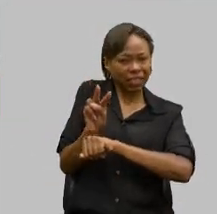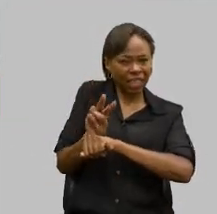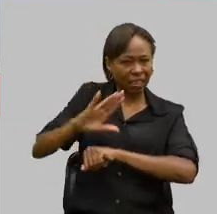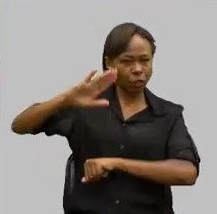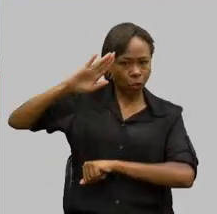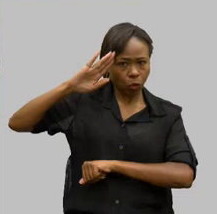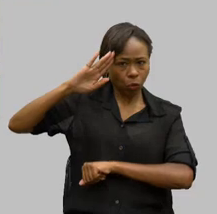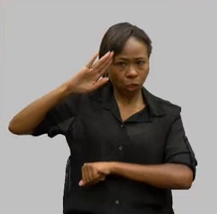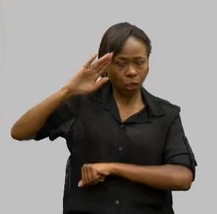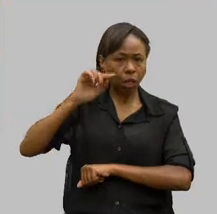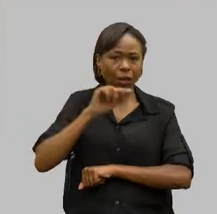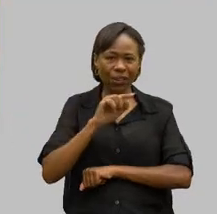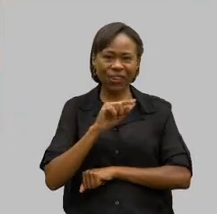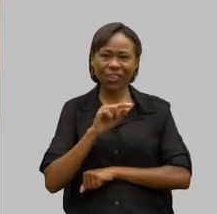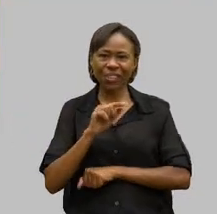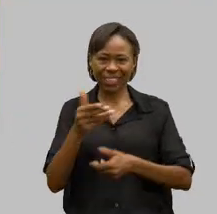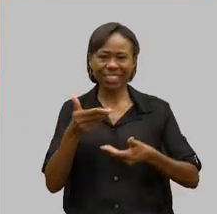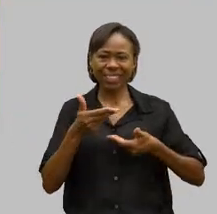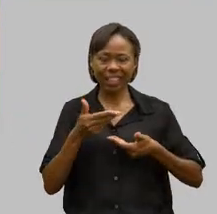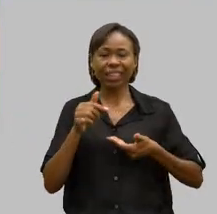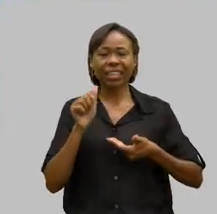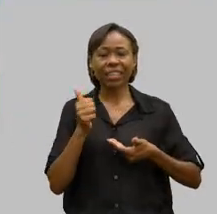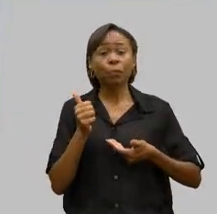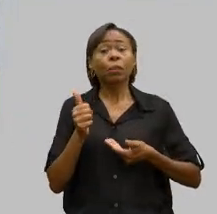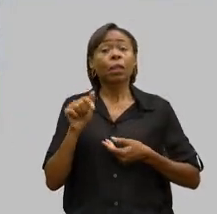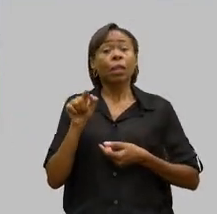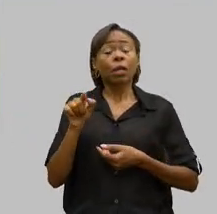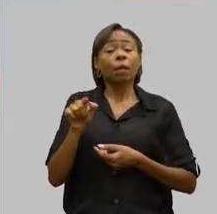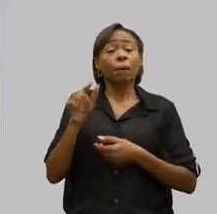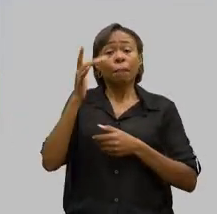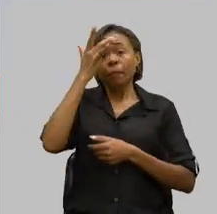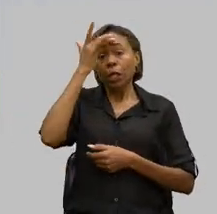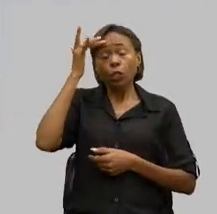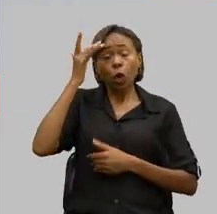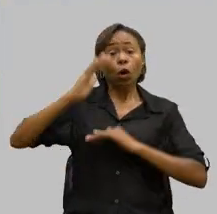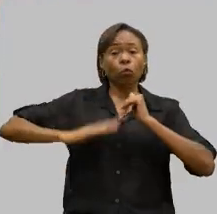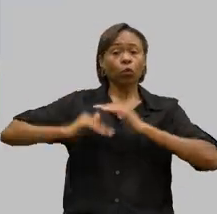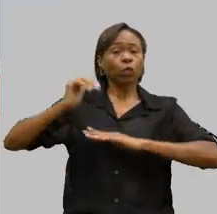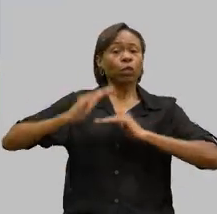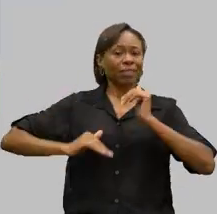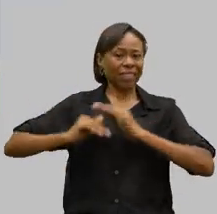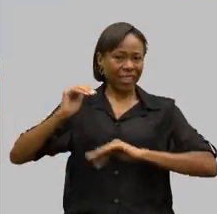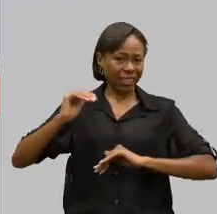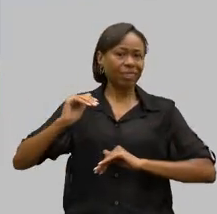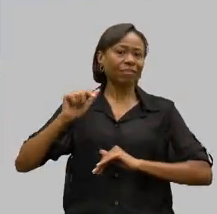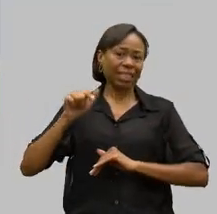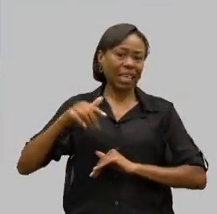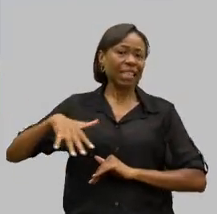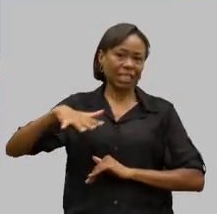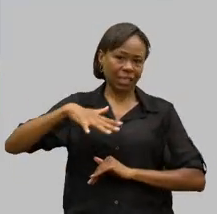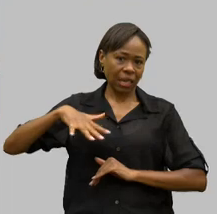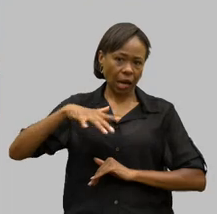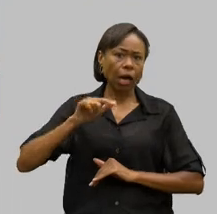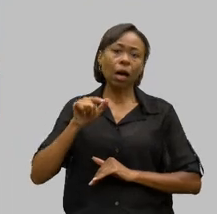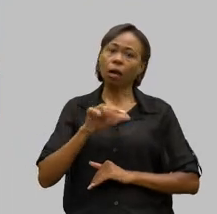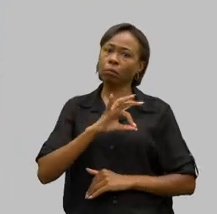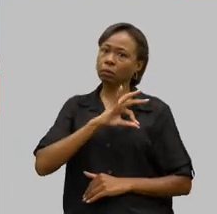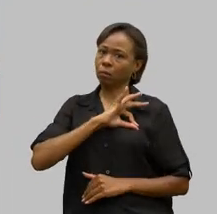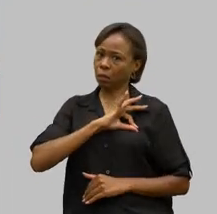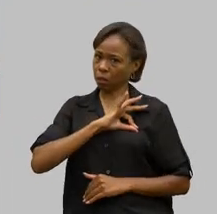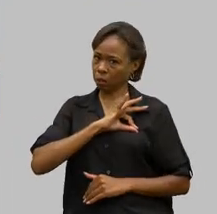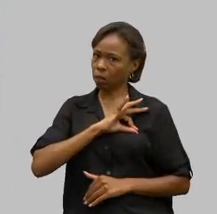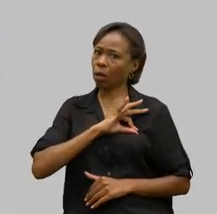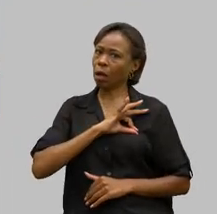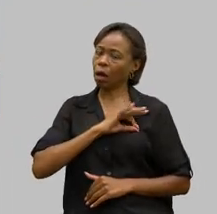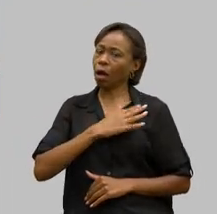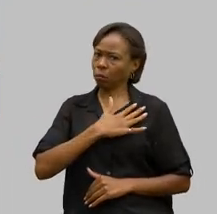com o rio na mão, vou poder me passar. Pessoas especializadas nesse atendimento. Sabemos que a nossa Polícia Militar faz um trabalho de excelência, que